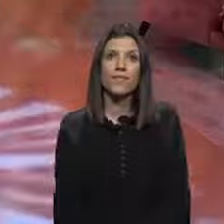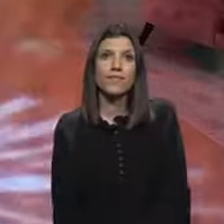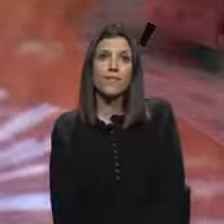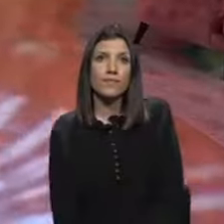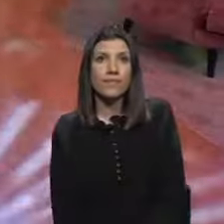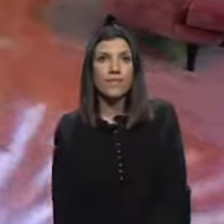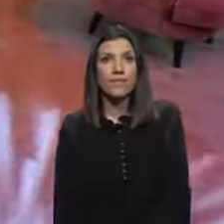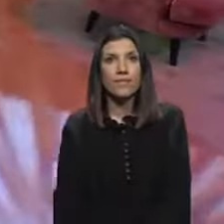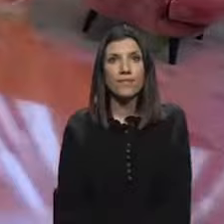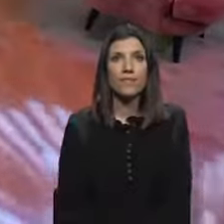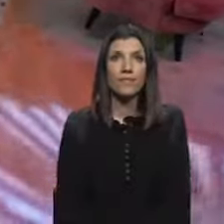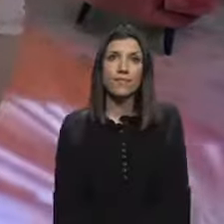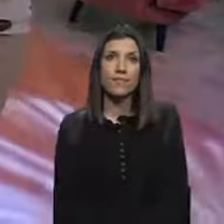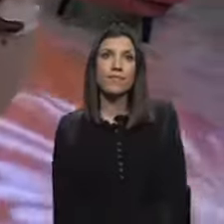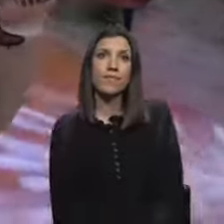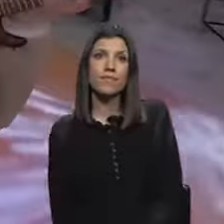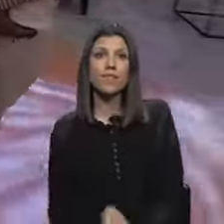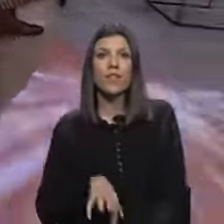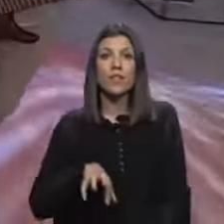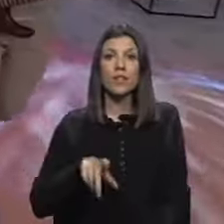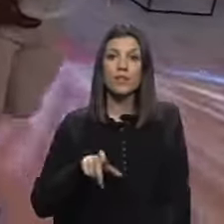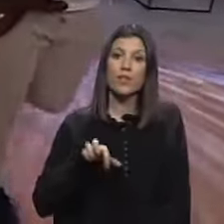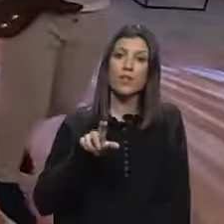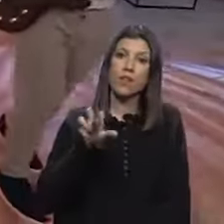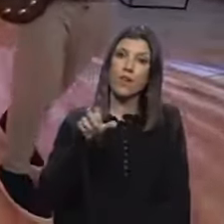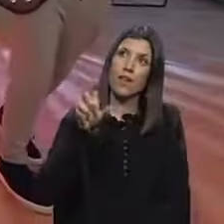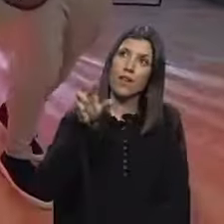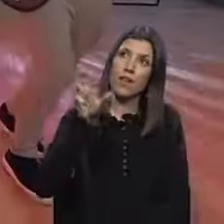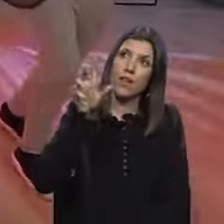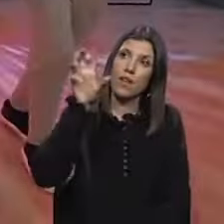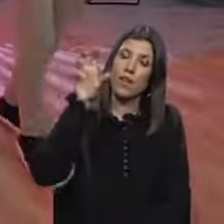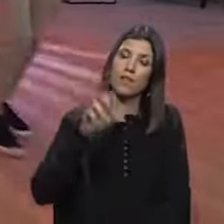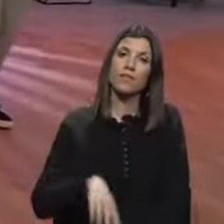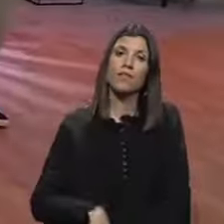Sobes à graça e vês a vista.